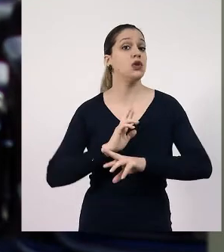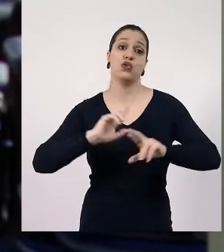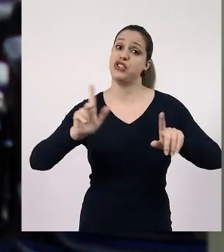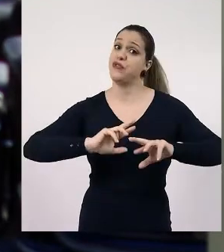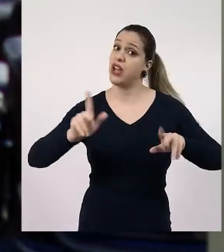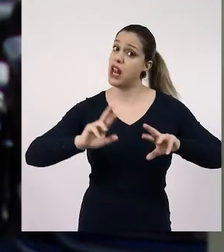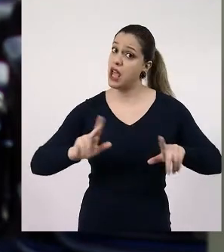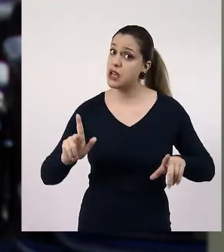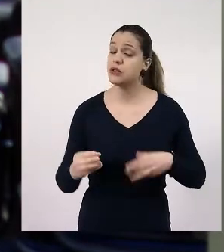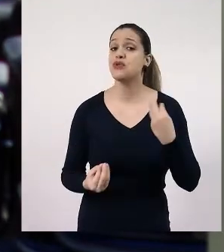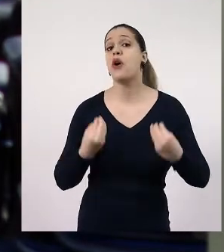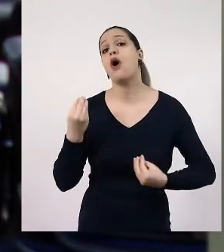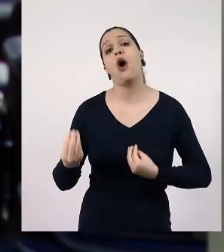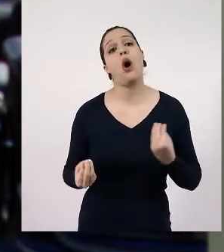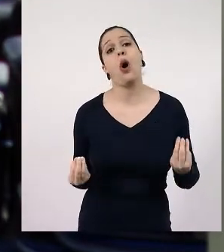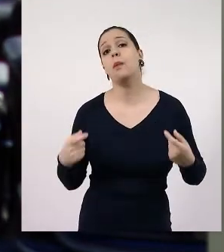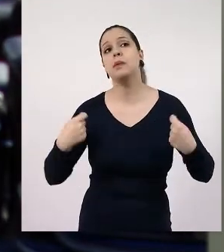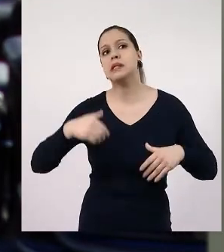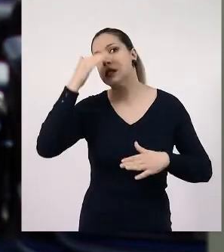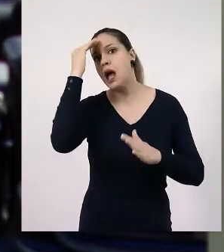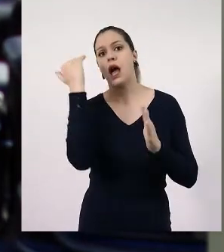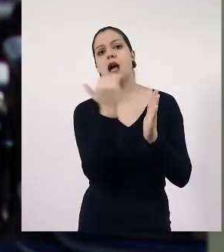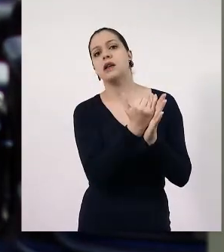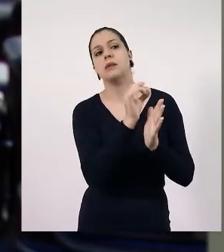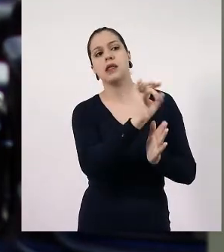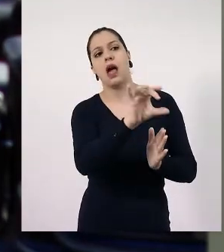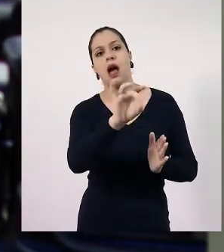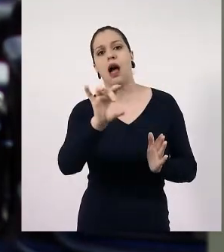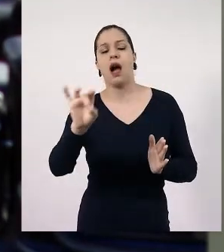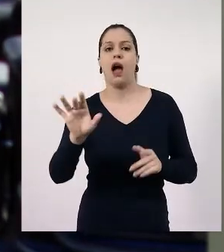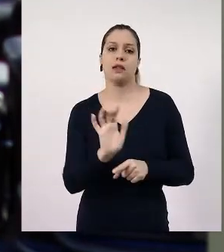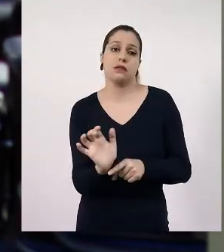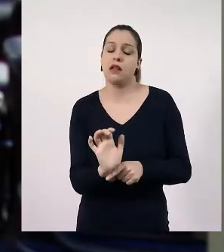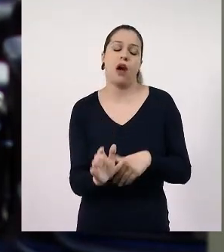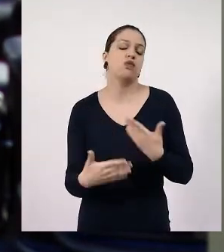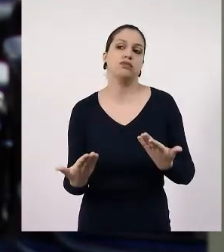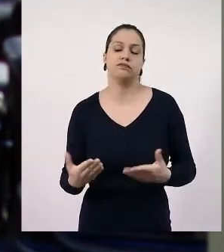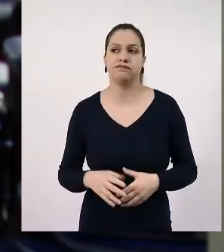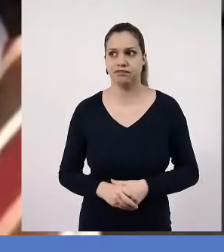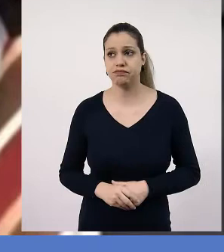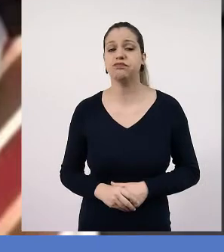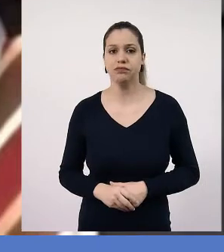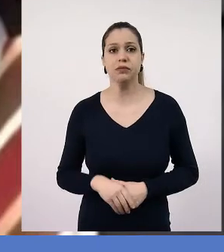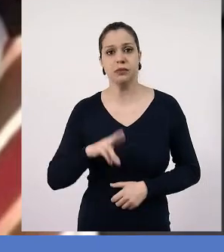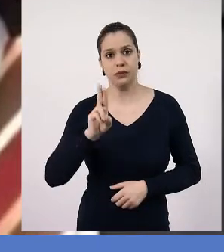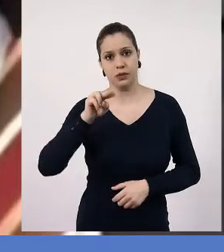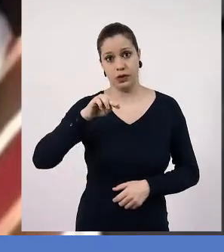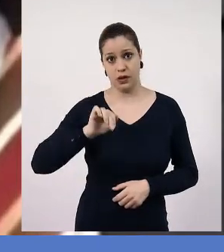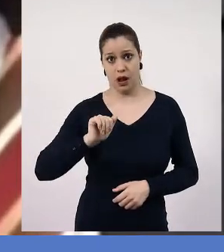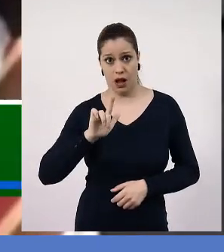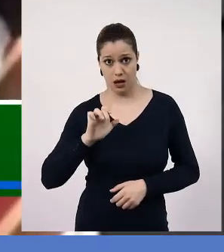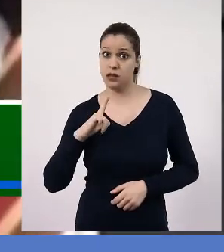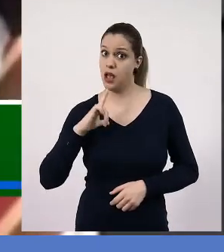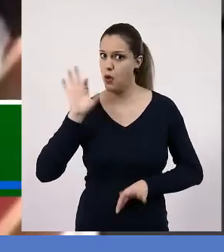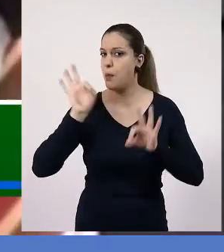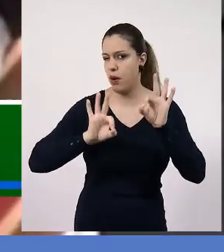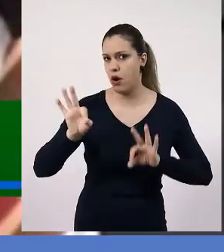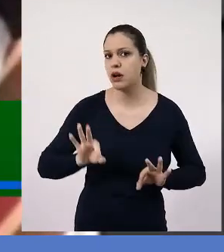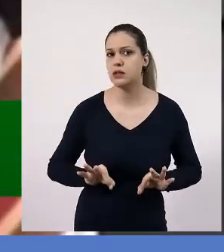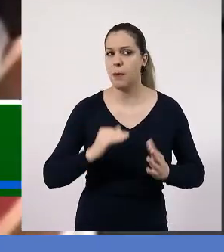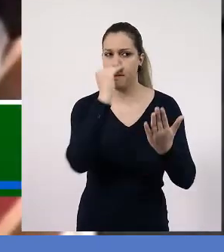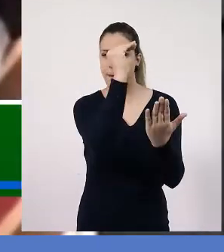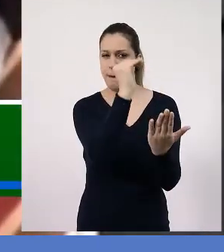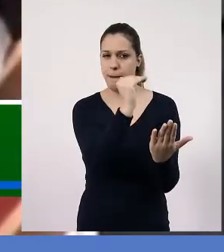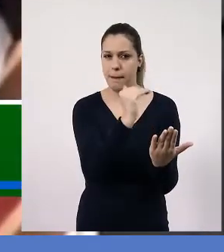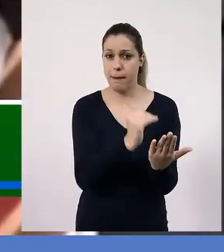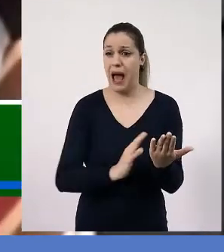realidade diferente e aí tem que ser respeitado aí a individualidade de cada estado? Bem, primeiro a UNALI tem um controle hoje de